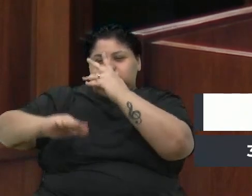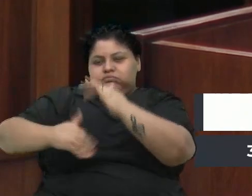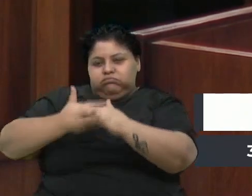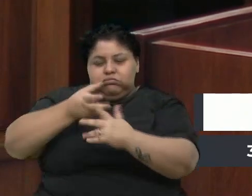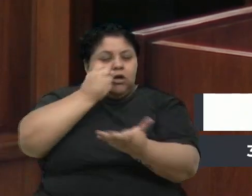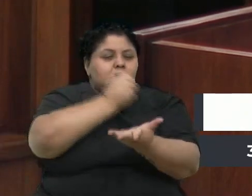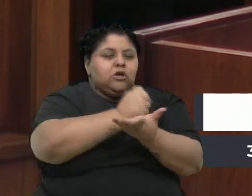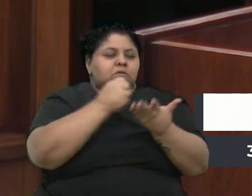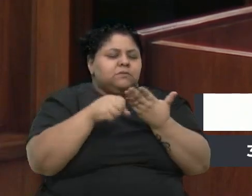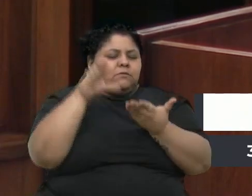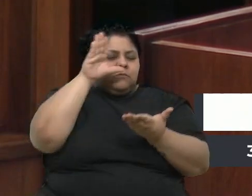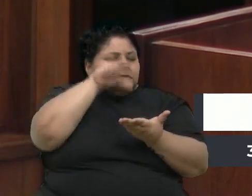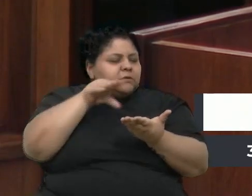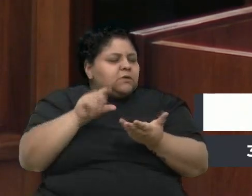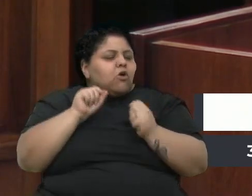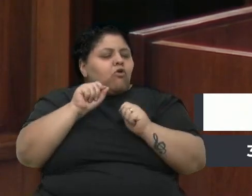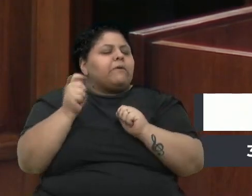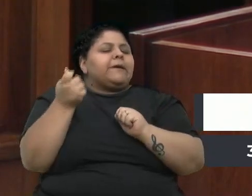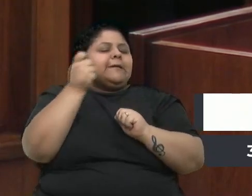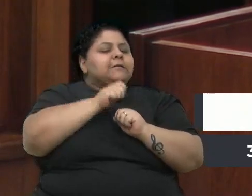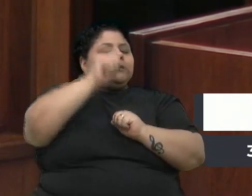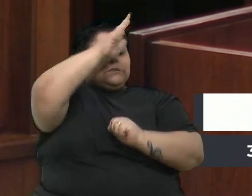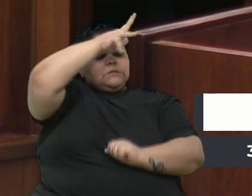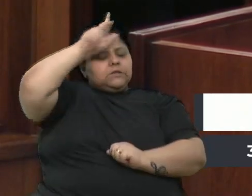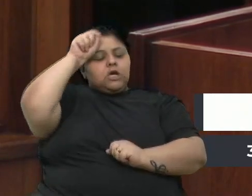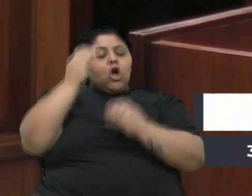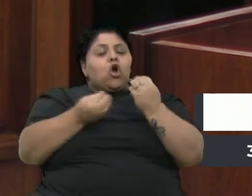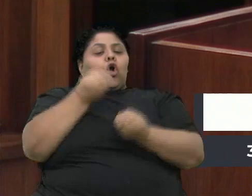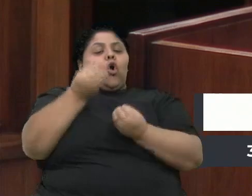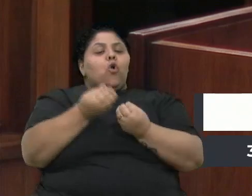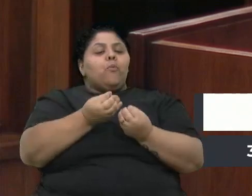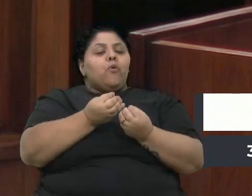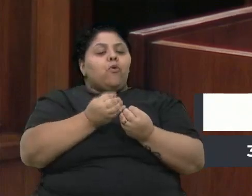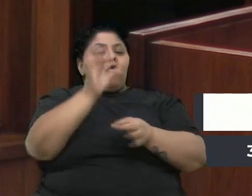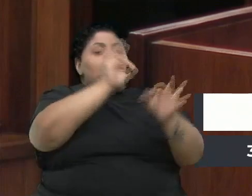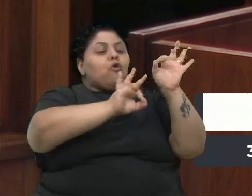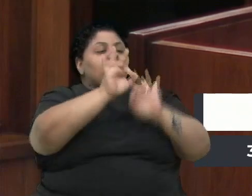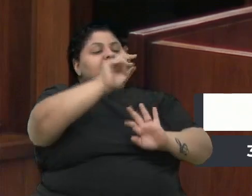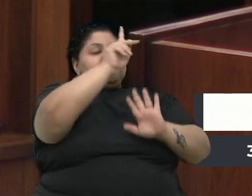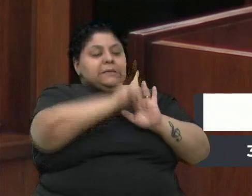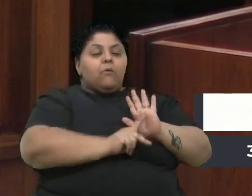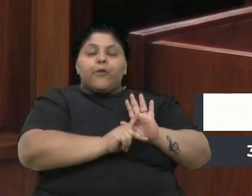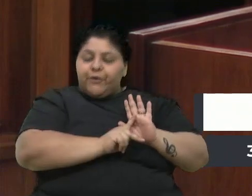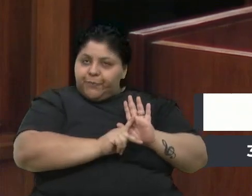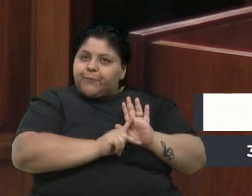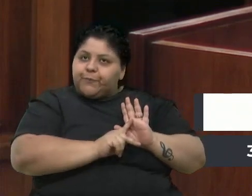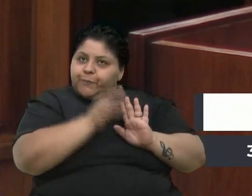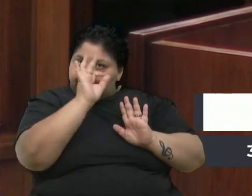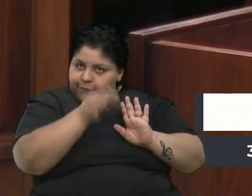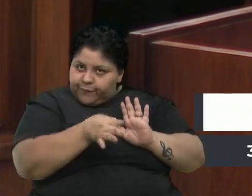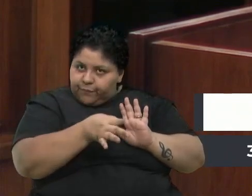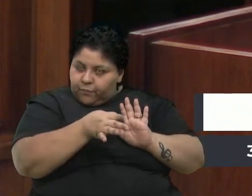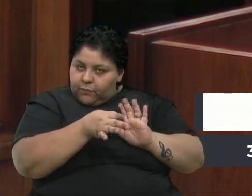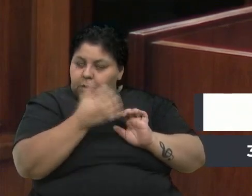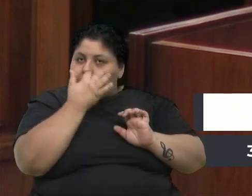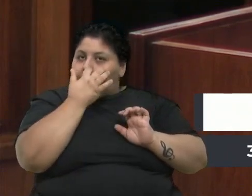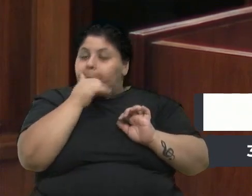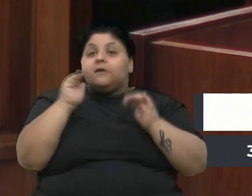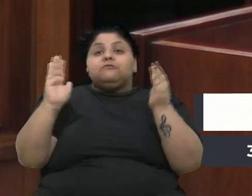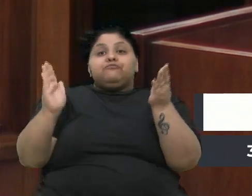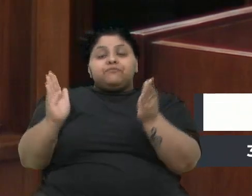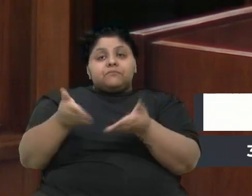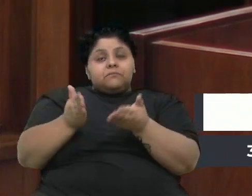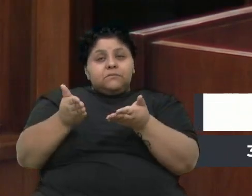as necessidades do município, de que forma estruturar este projeto adequadamente. E agora, então,